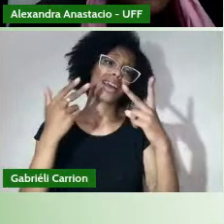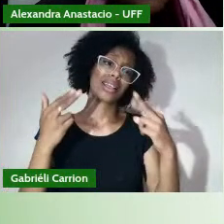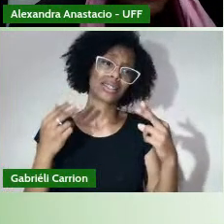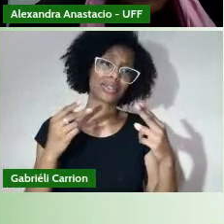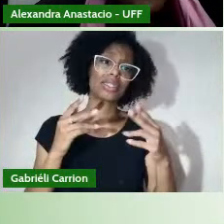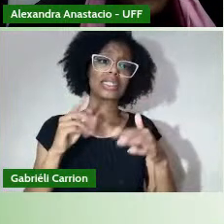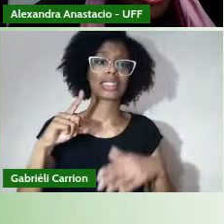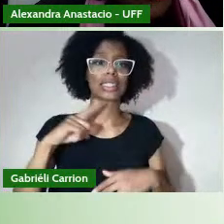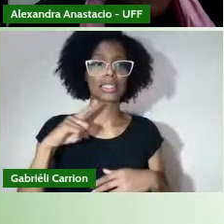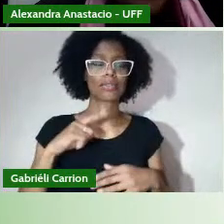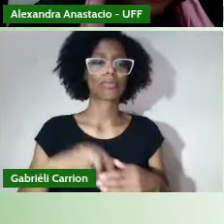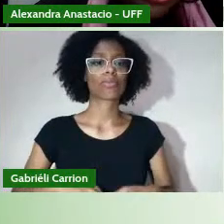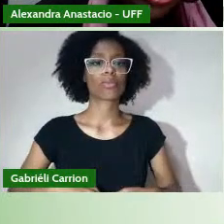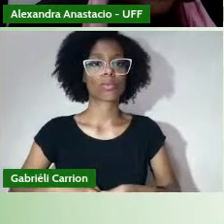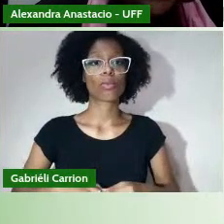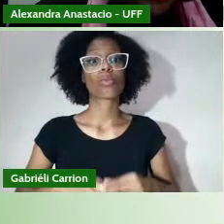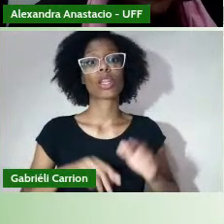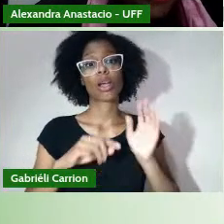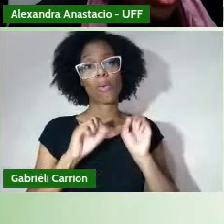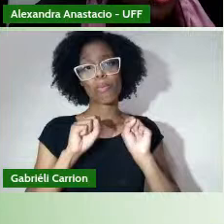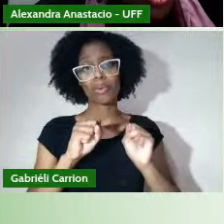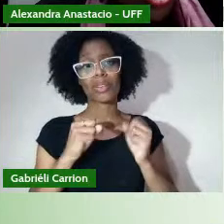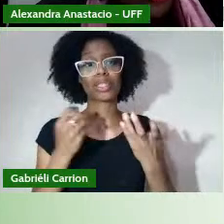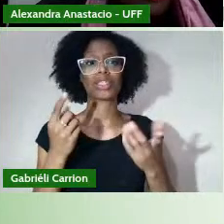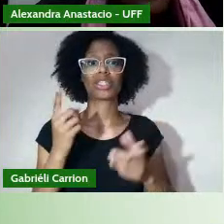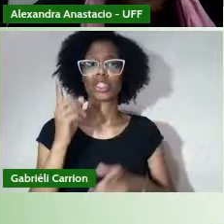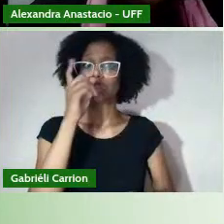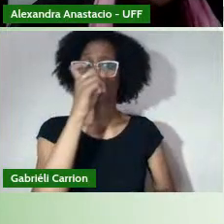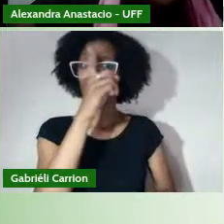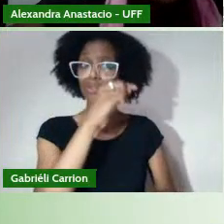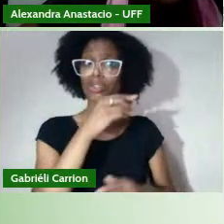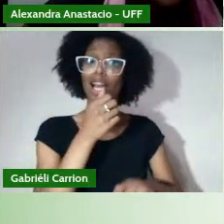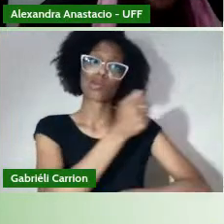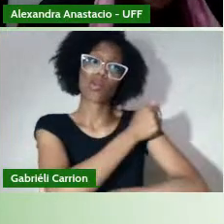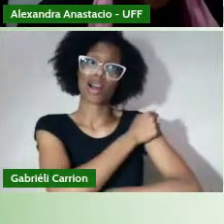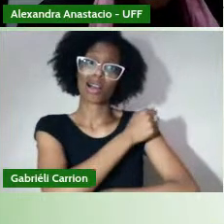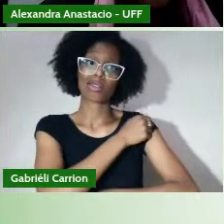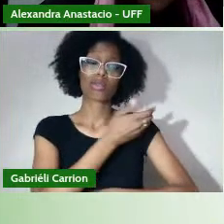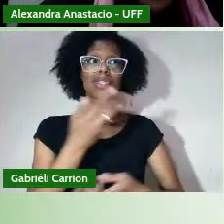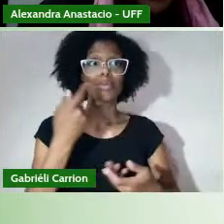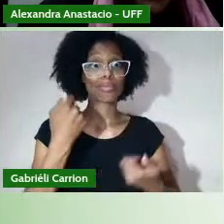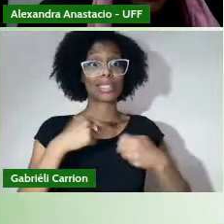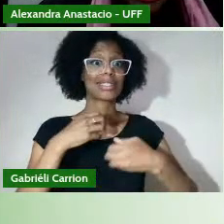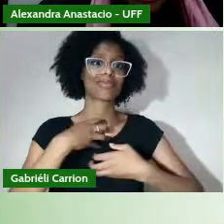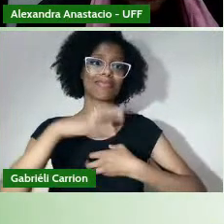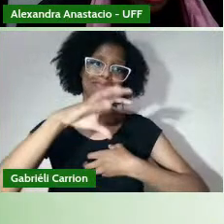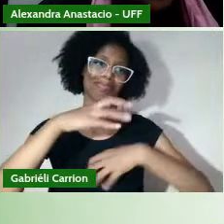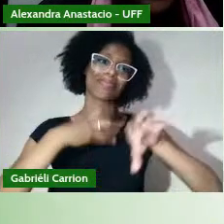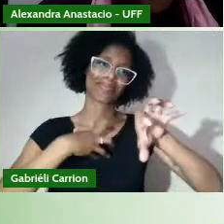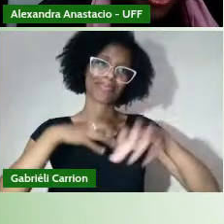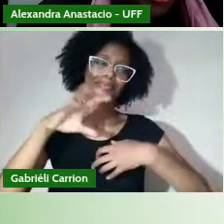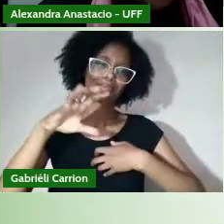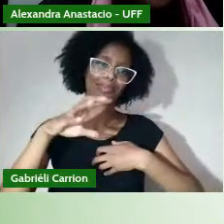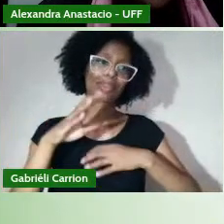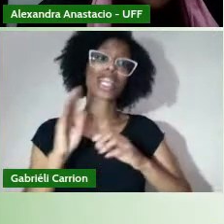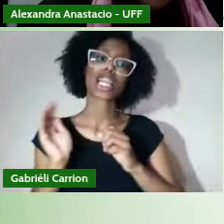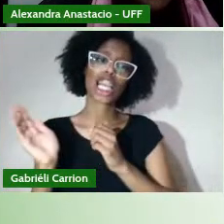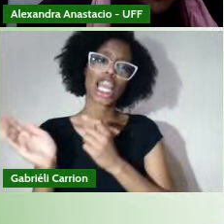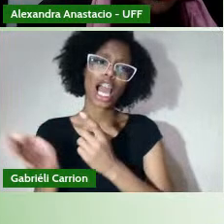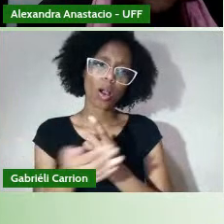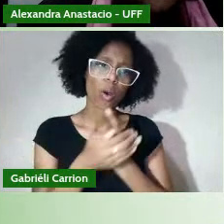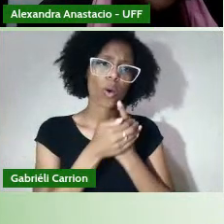aqui poderiam ser mitigados com ações de empatia, né? De acolhimento,